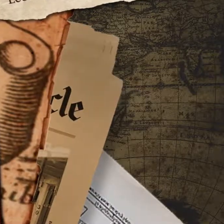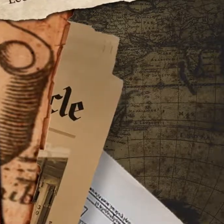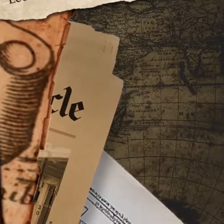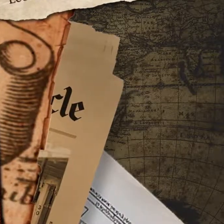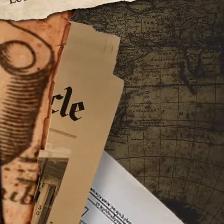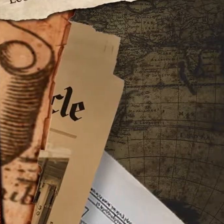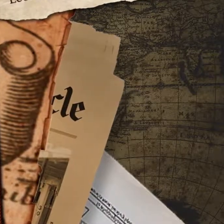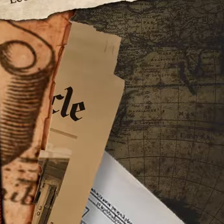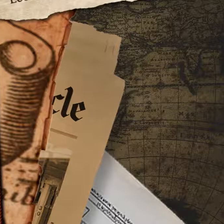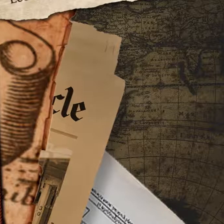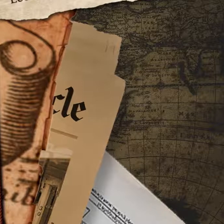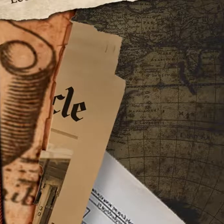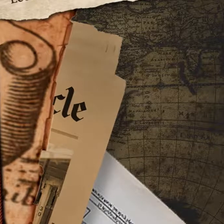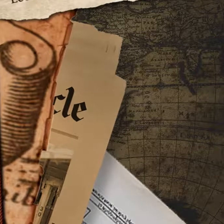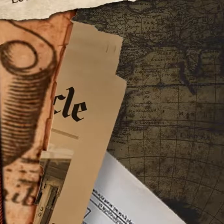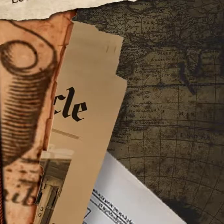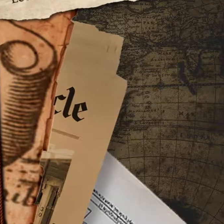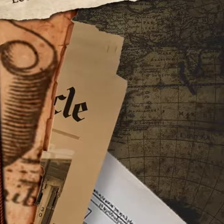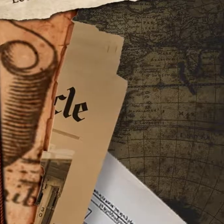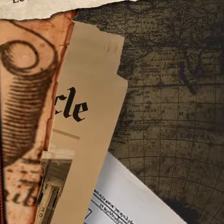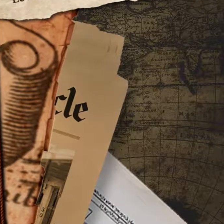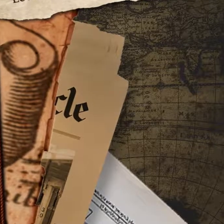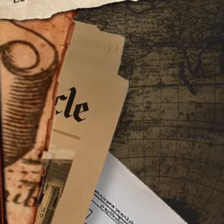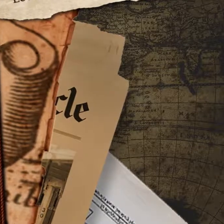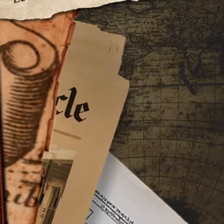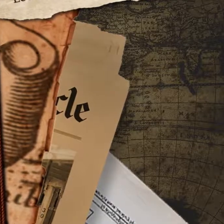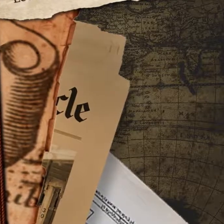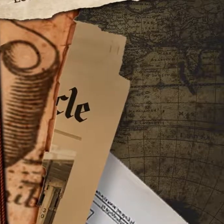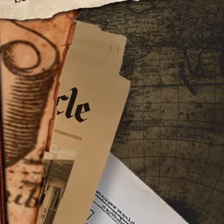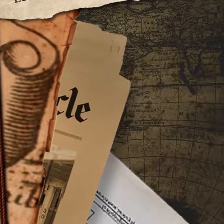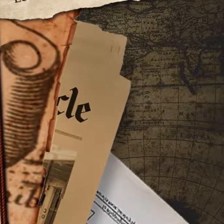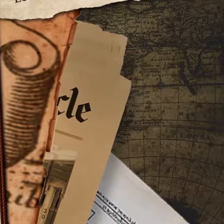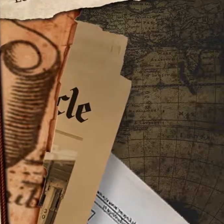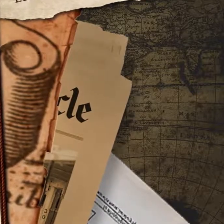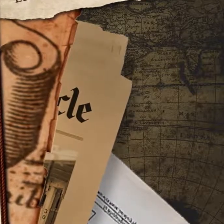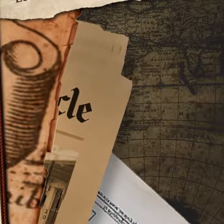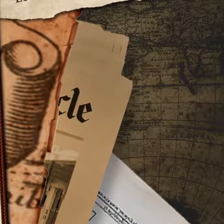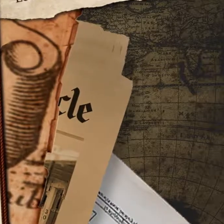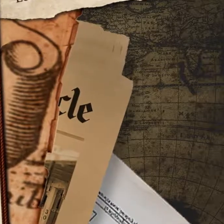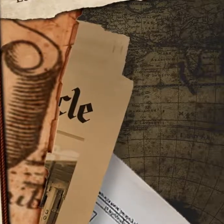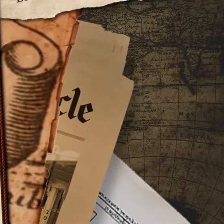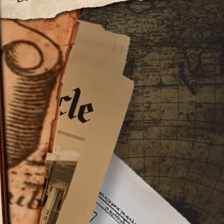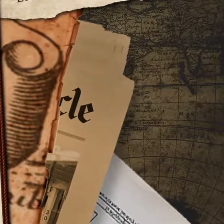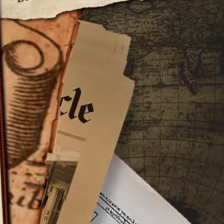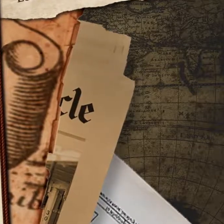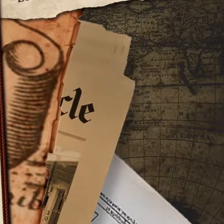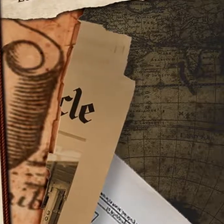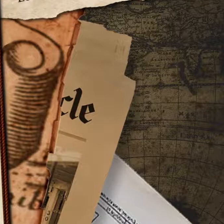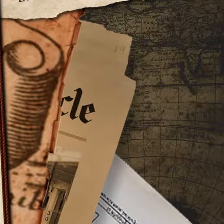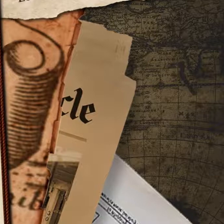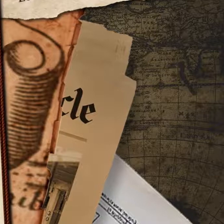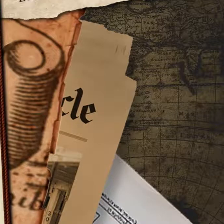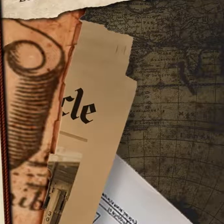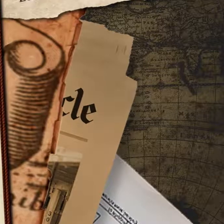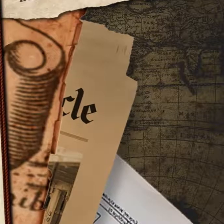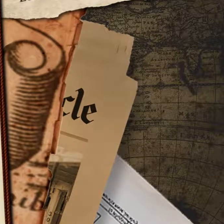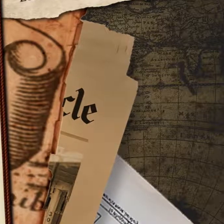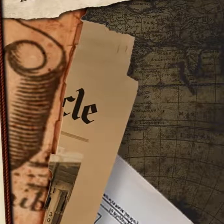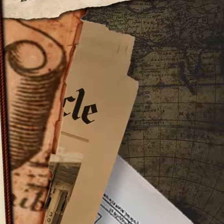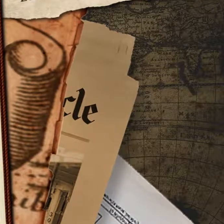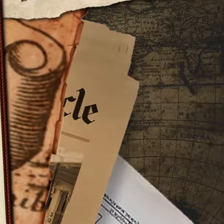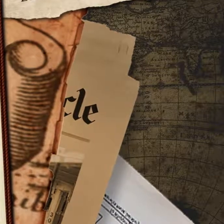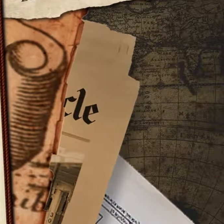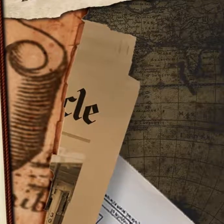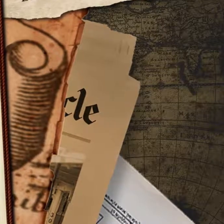Todas as ilustrações do livro foram feitas em preto e branco em um tipo de gravação. Os desenhos têm finos e